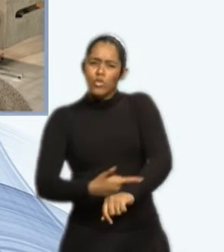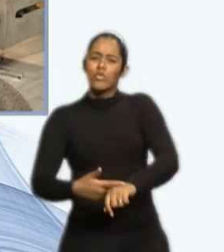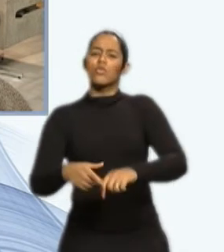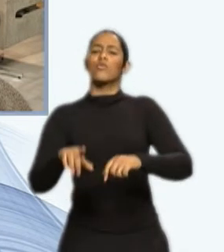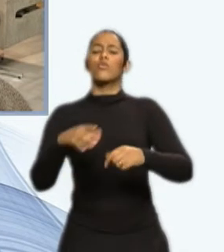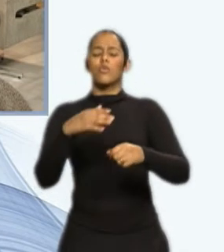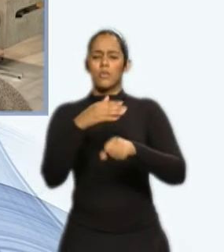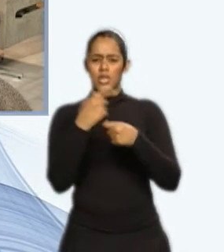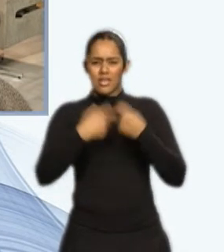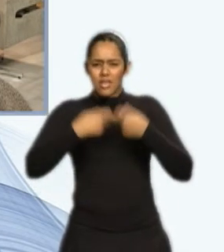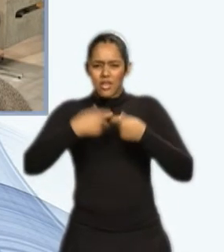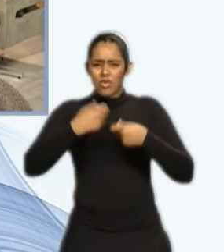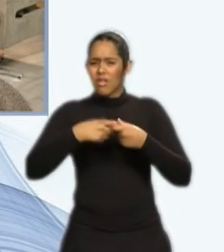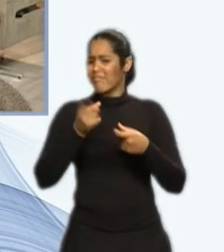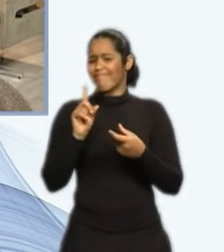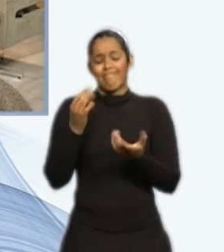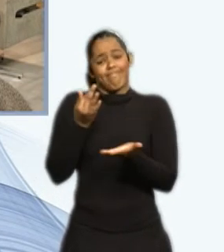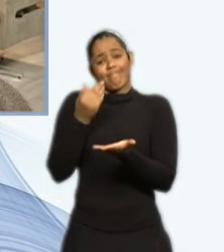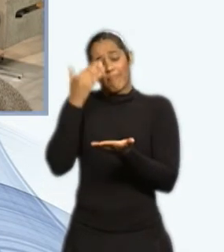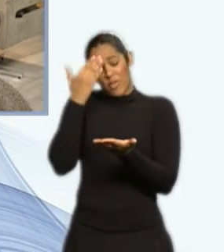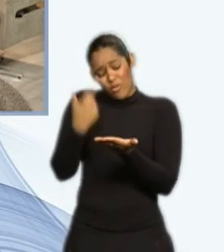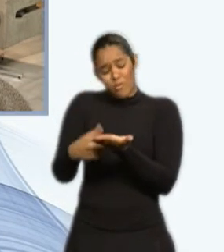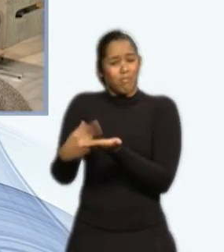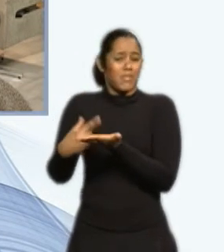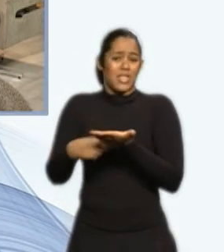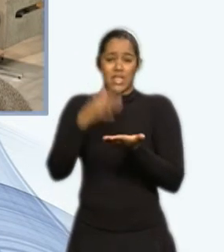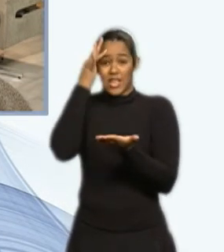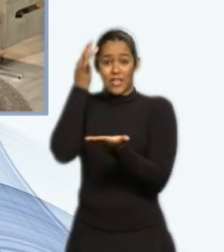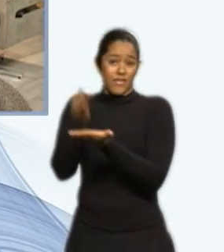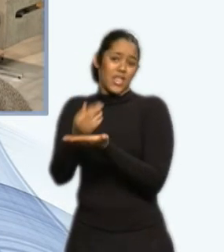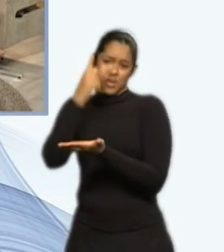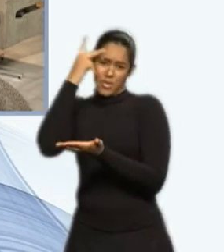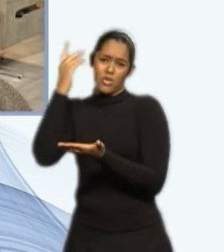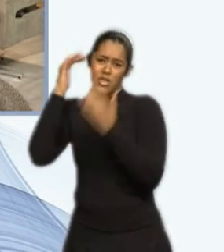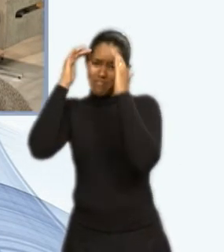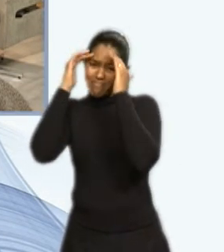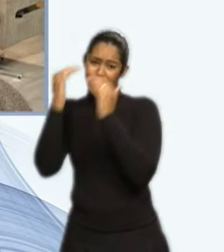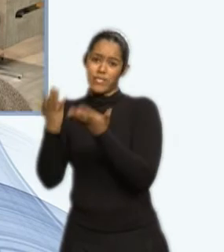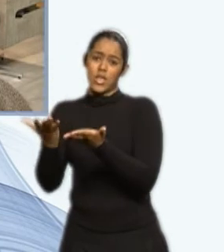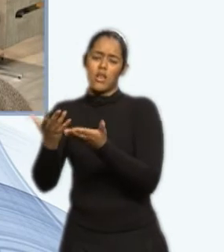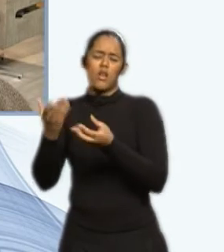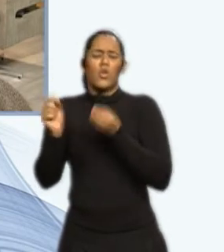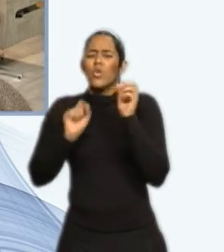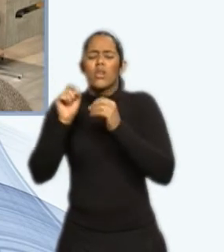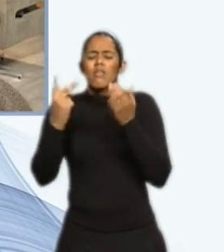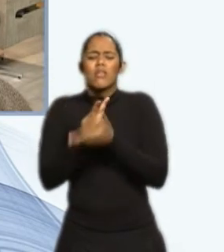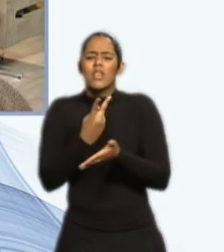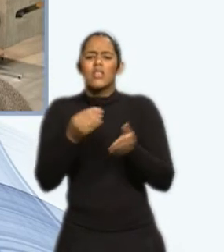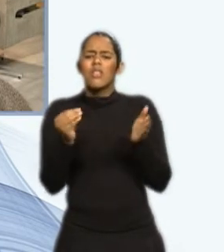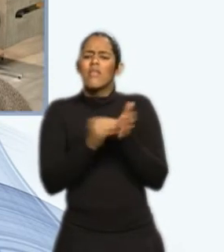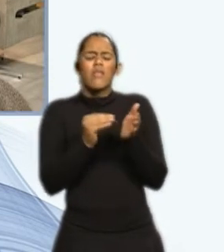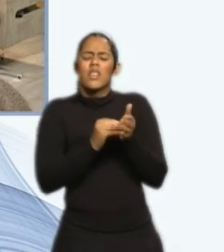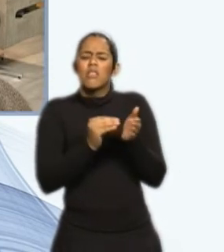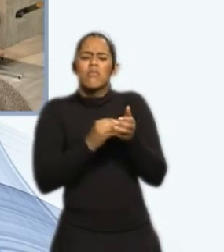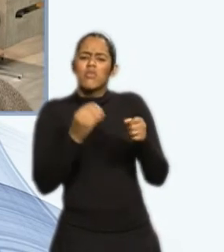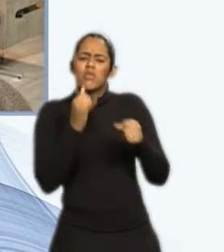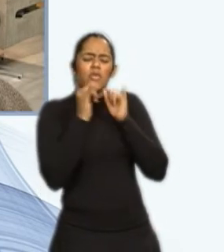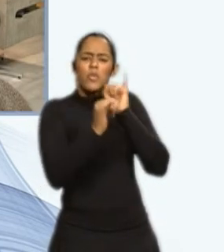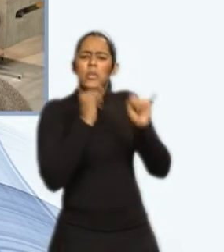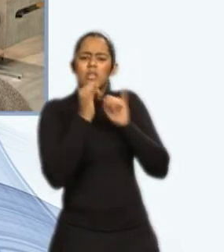sexual incompatível com a própria fé professada pelos evangélicos. A que se deve isso? Falta de